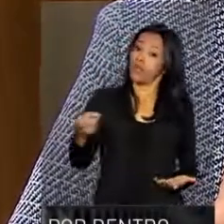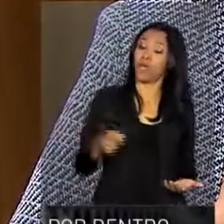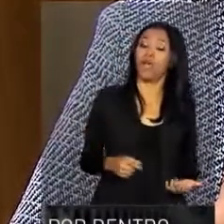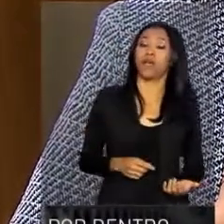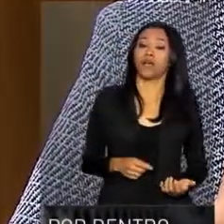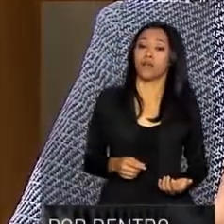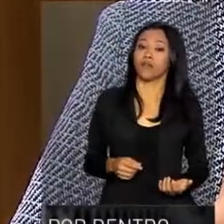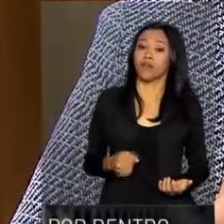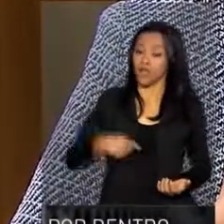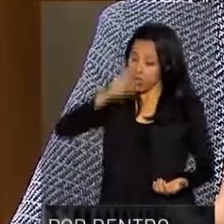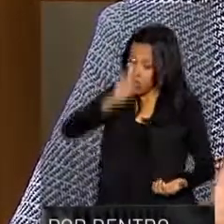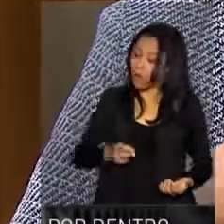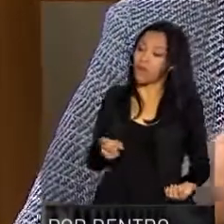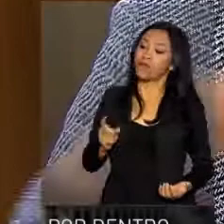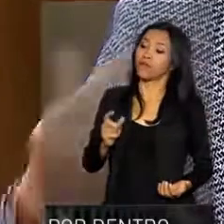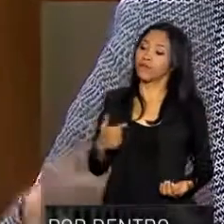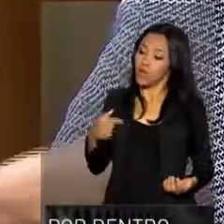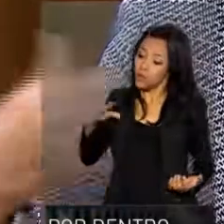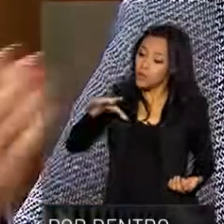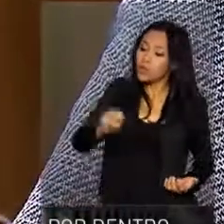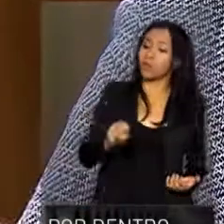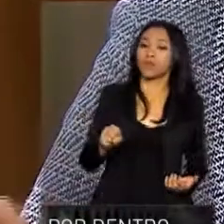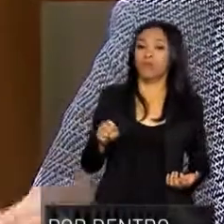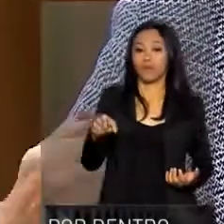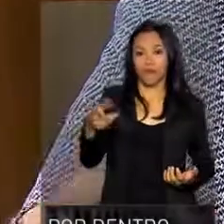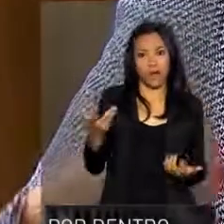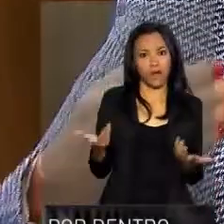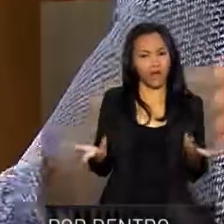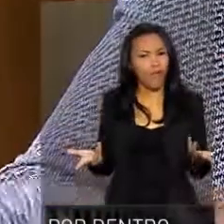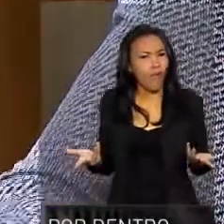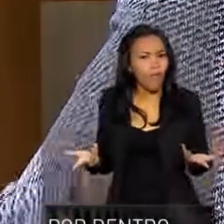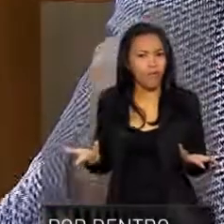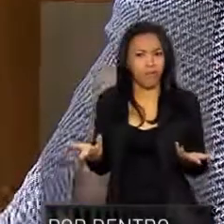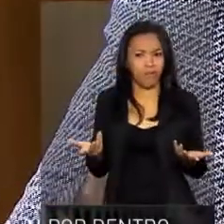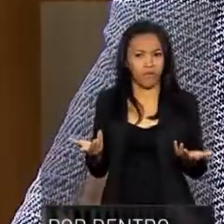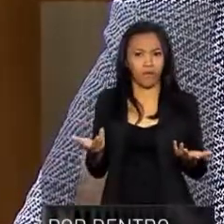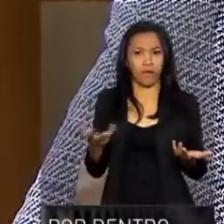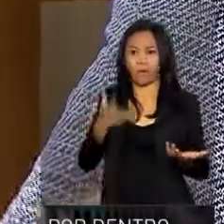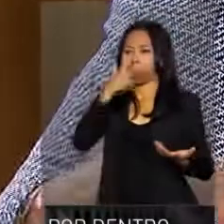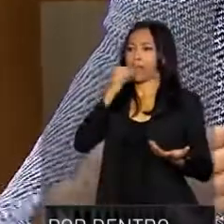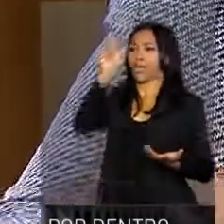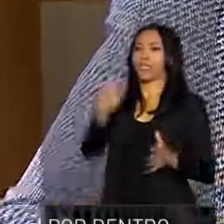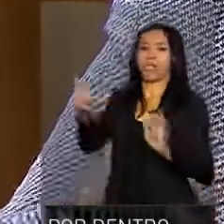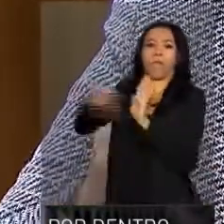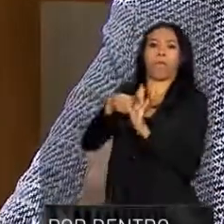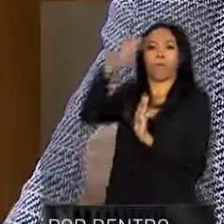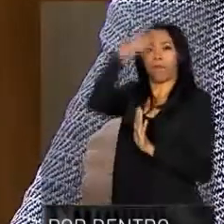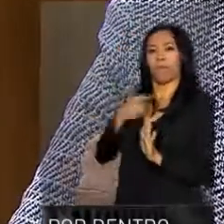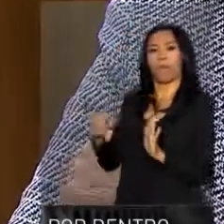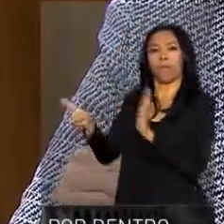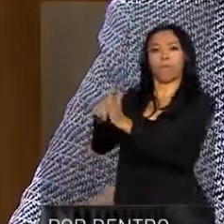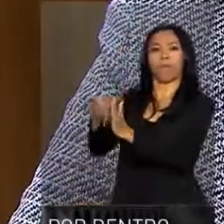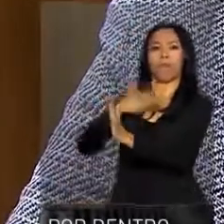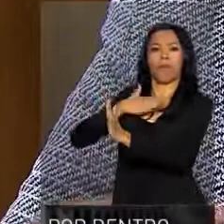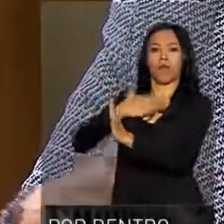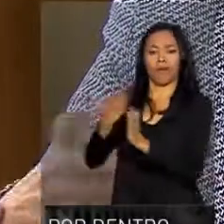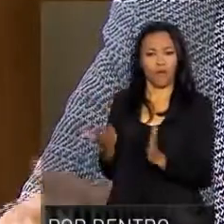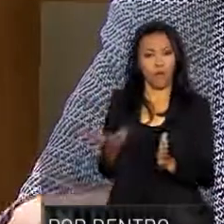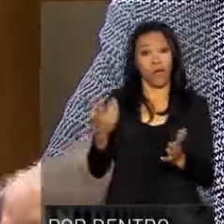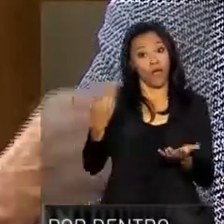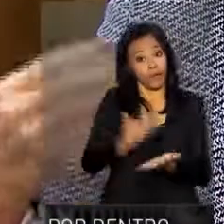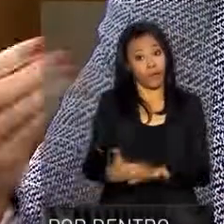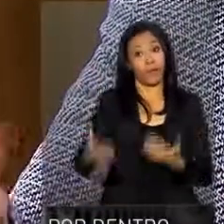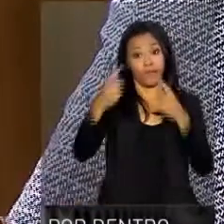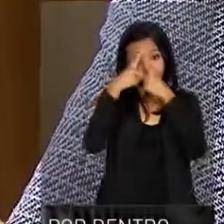eu tenho direito sobre você aí passa de qualquer forma passa quando faço alguma violência doméstica é